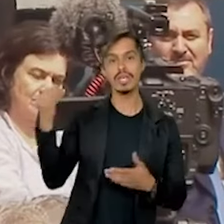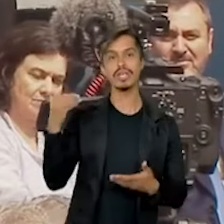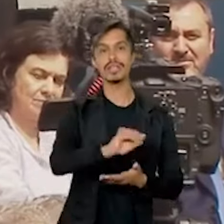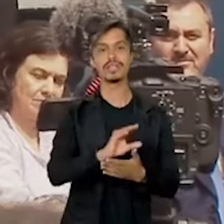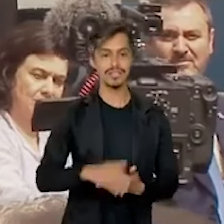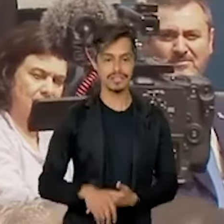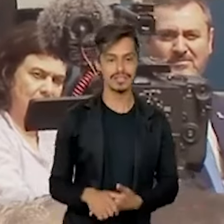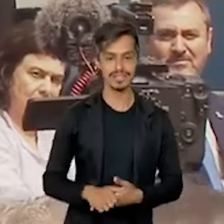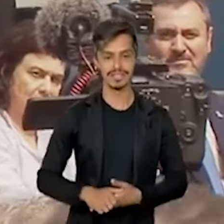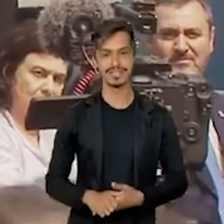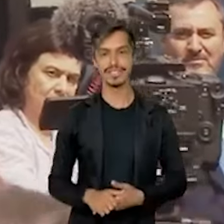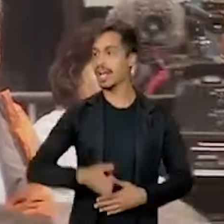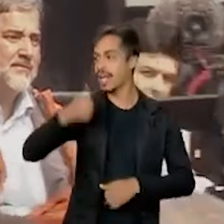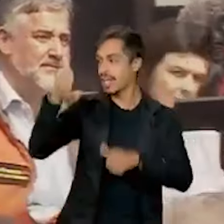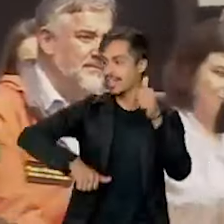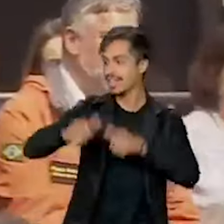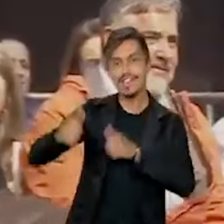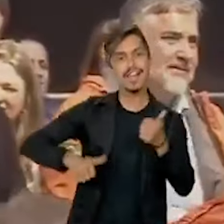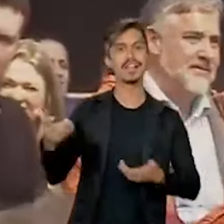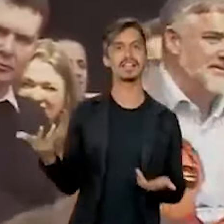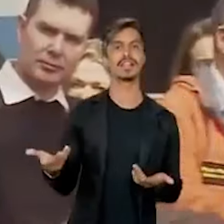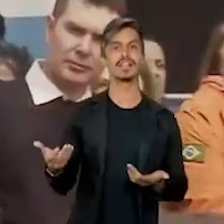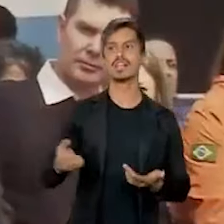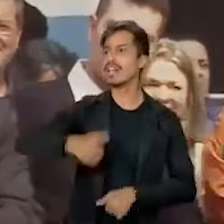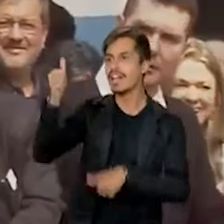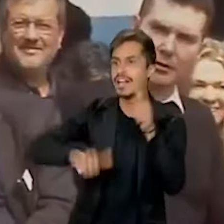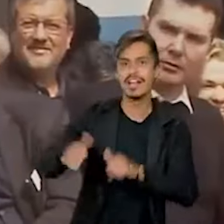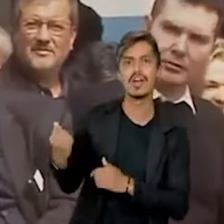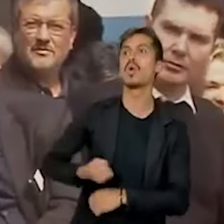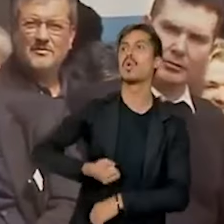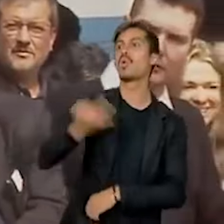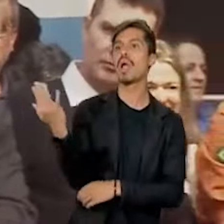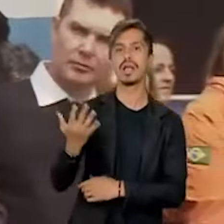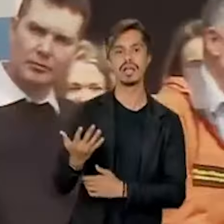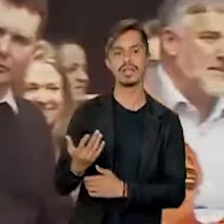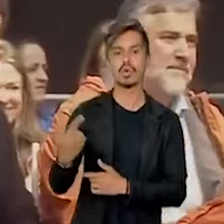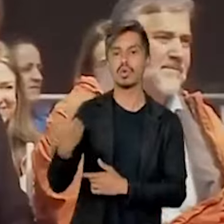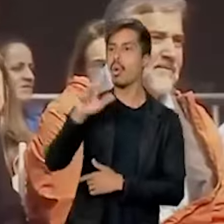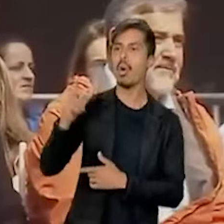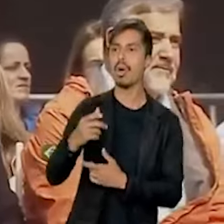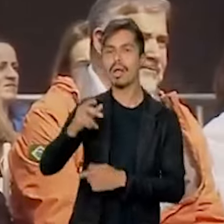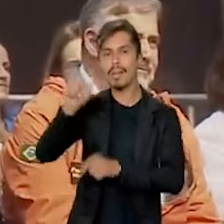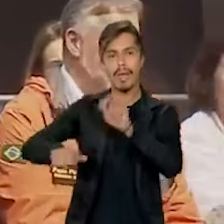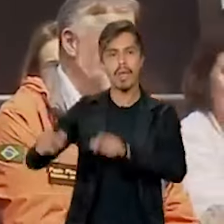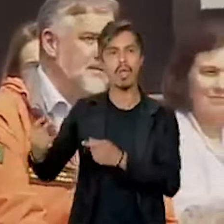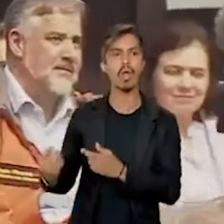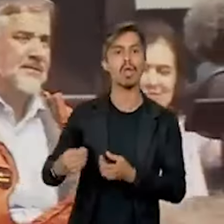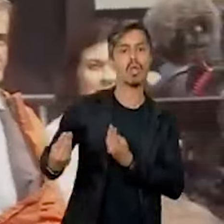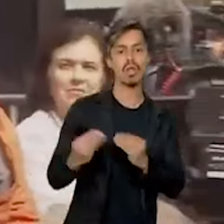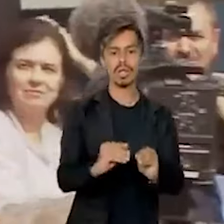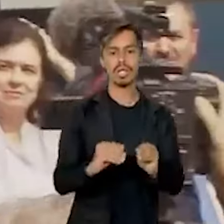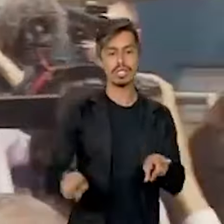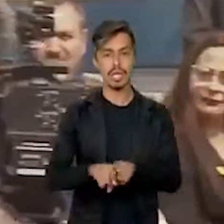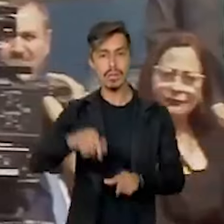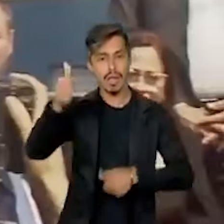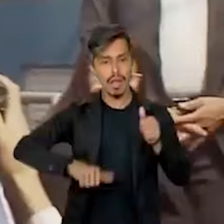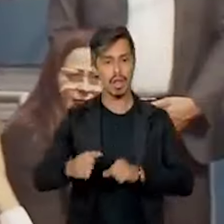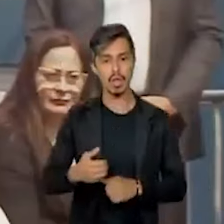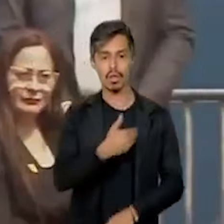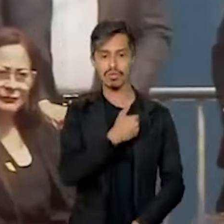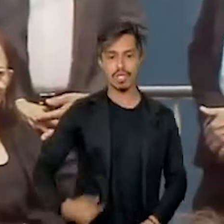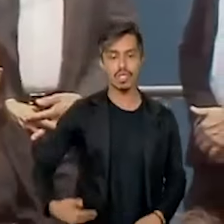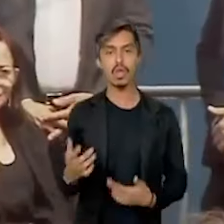estado. Analise. Analise quanto que os outros colocaram e analise os governos do PT,